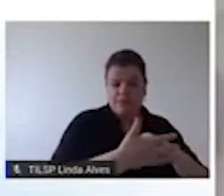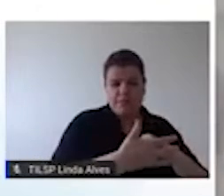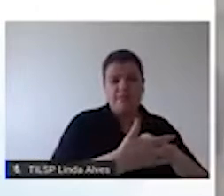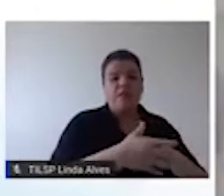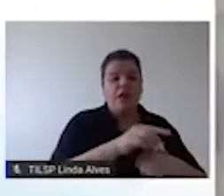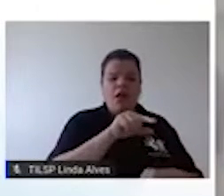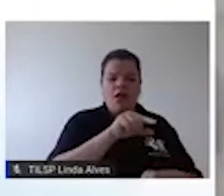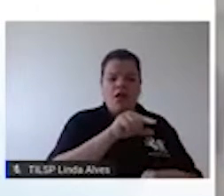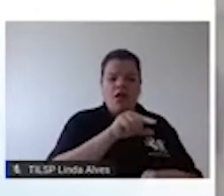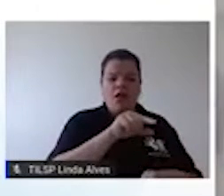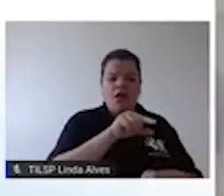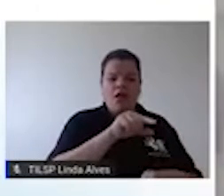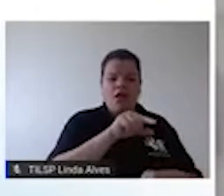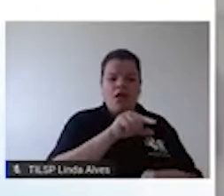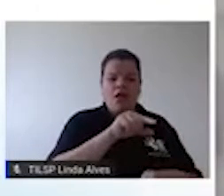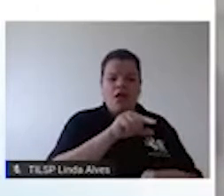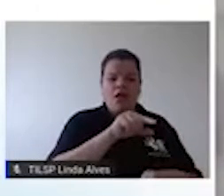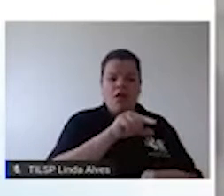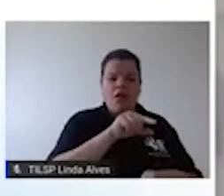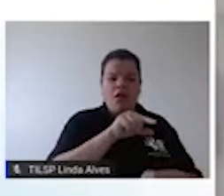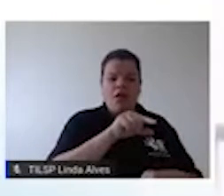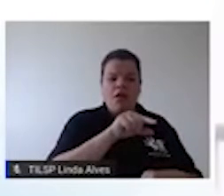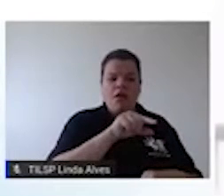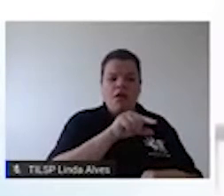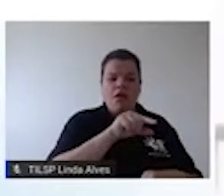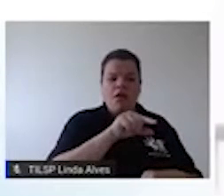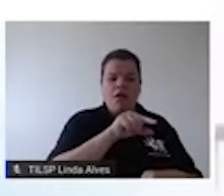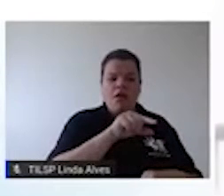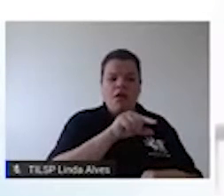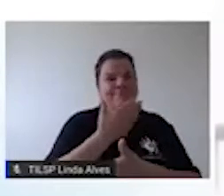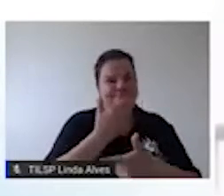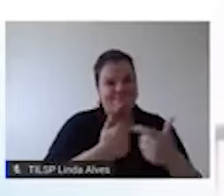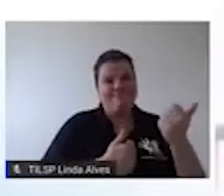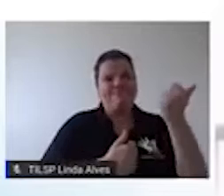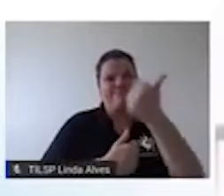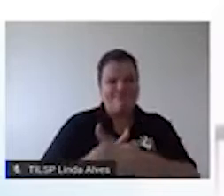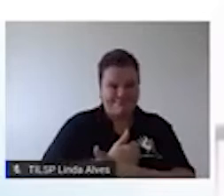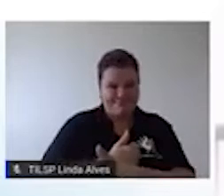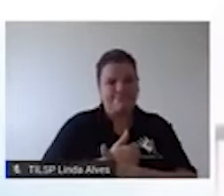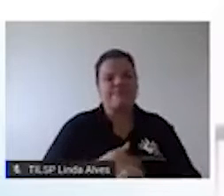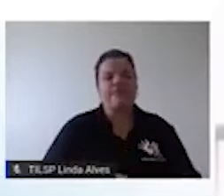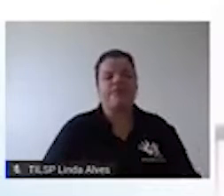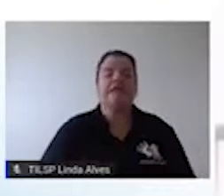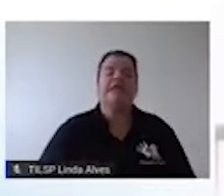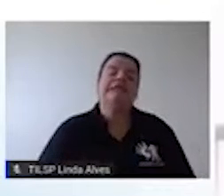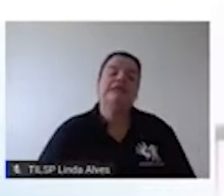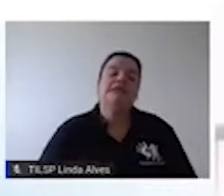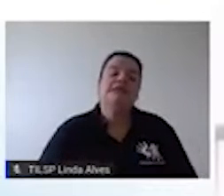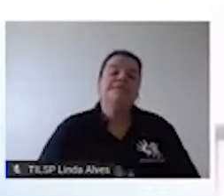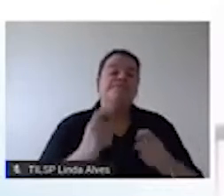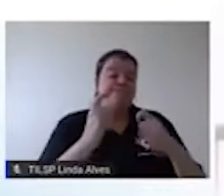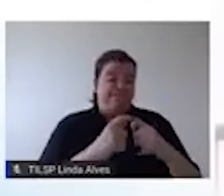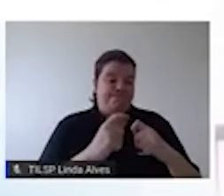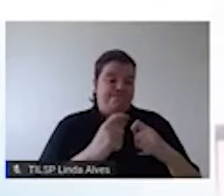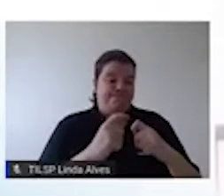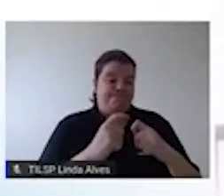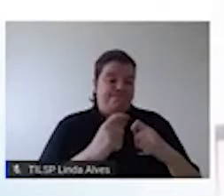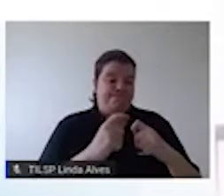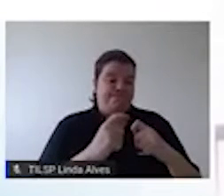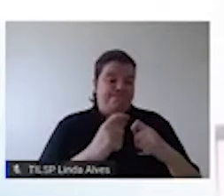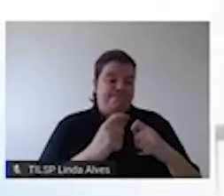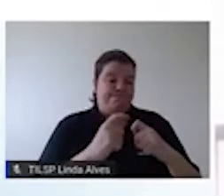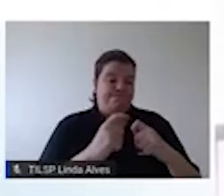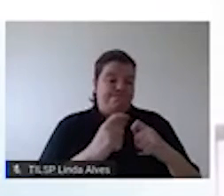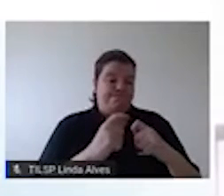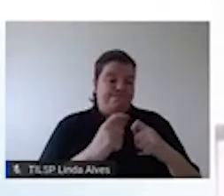tiveram um resultado muito melhor. Doutor Reinaldo, a gente sabe que a economia global foi